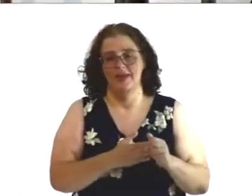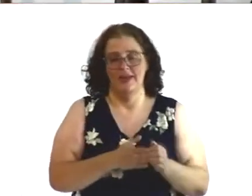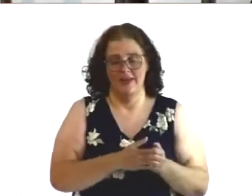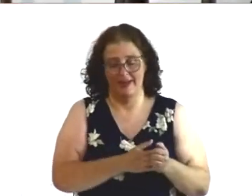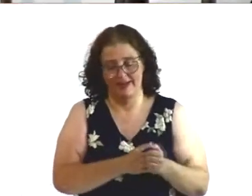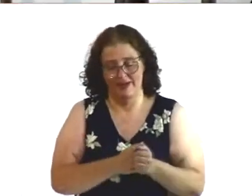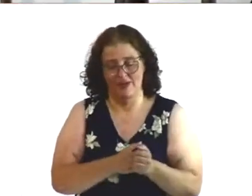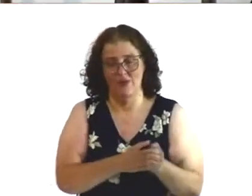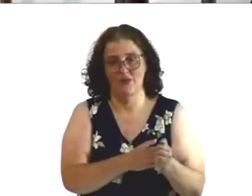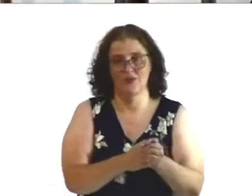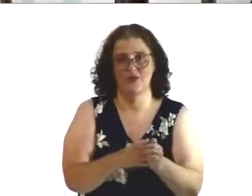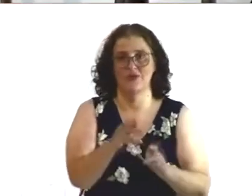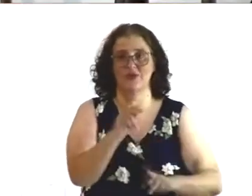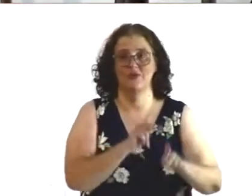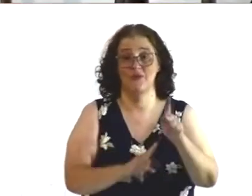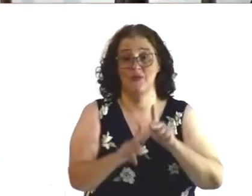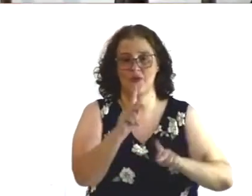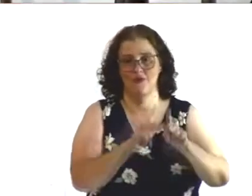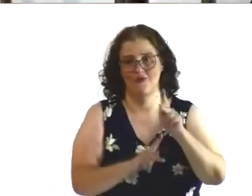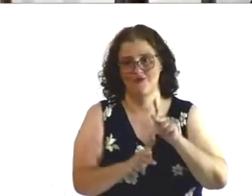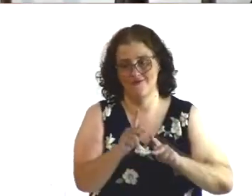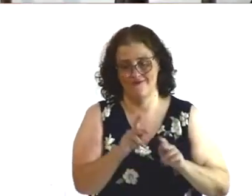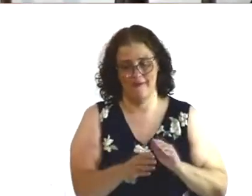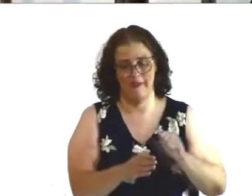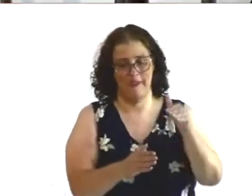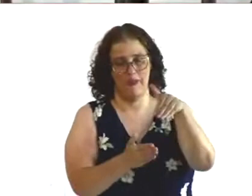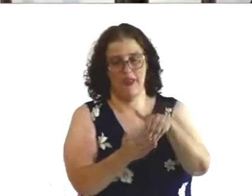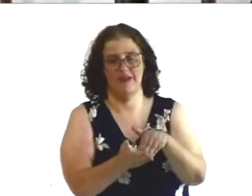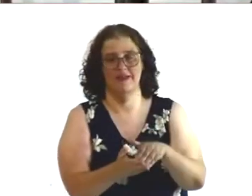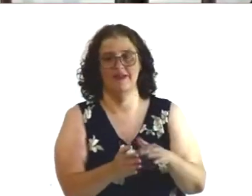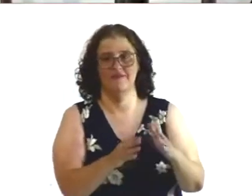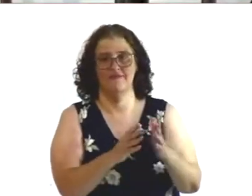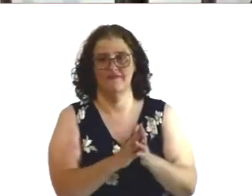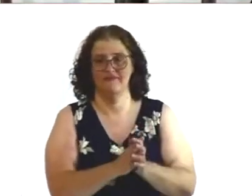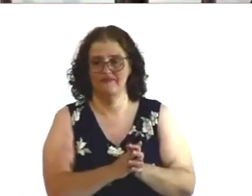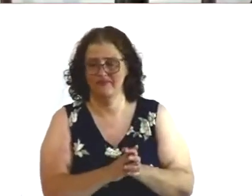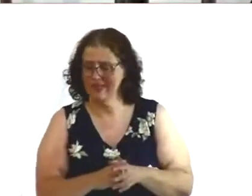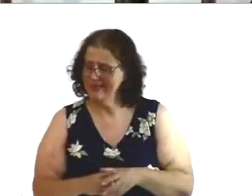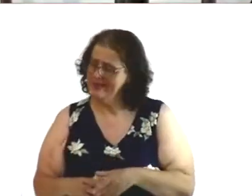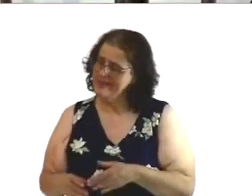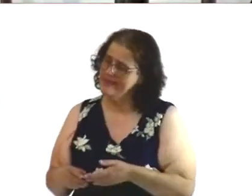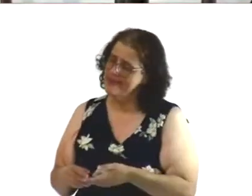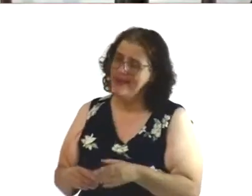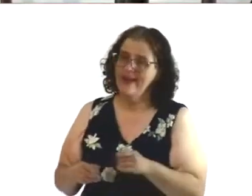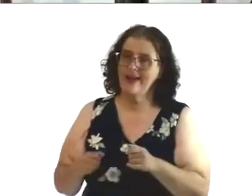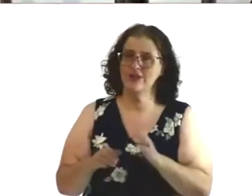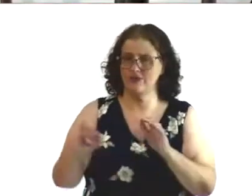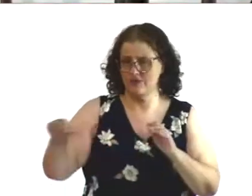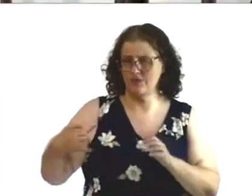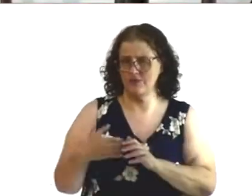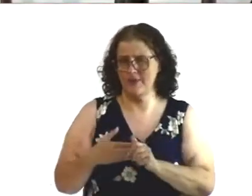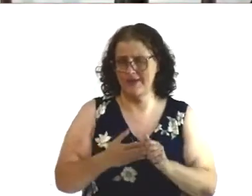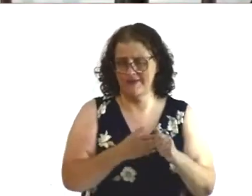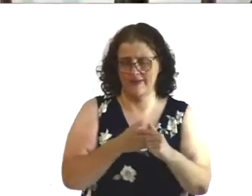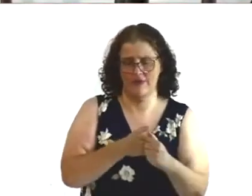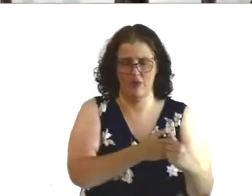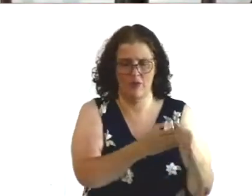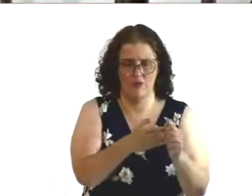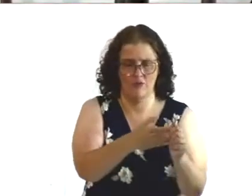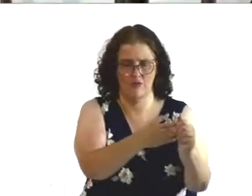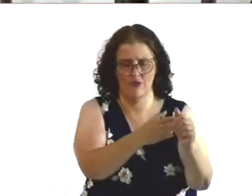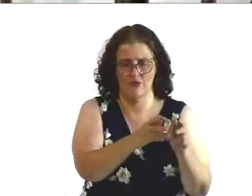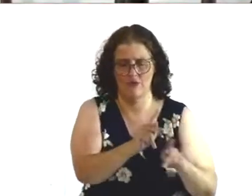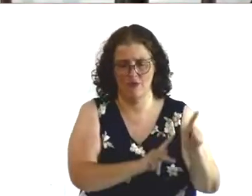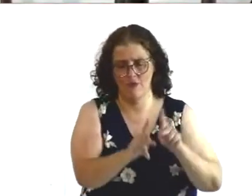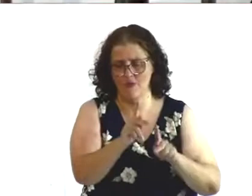senta com os príncipes e diz assim: perguntinha básica. A quem servirão? Quem vocês